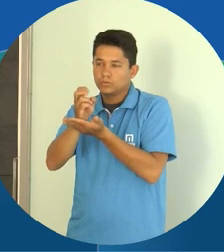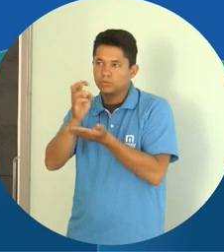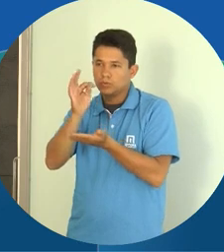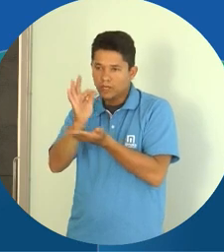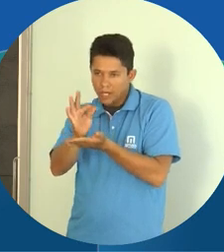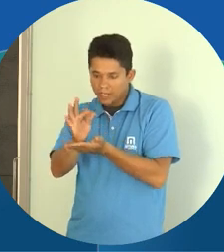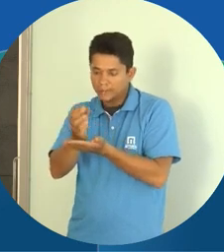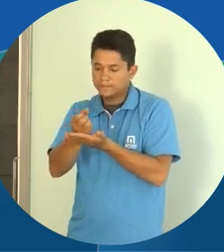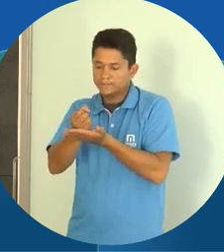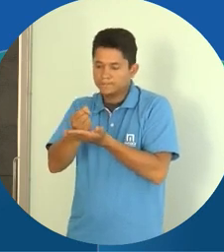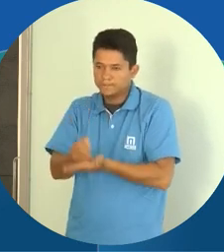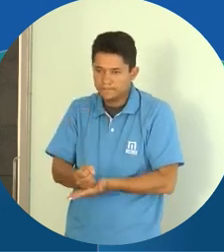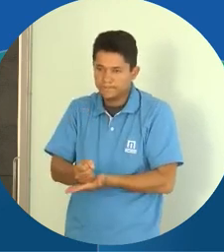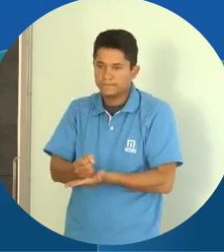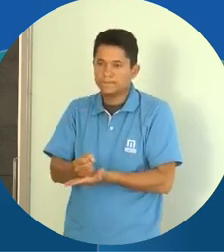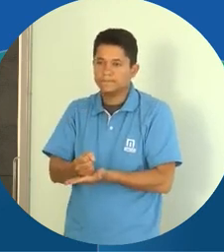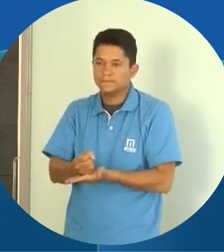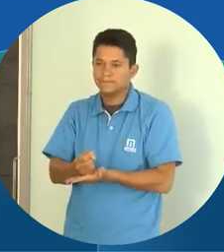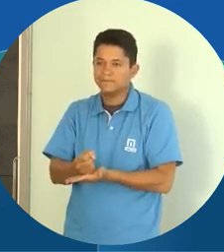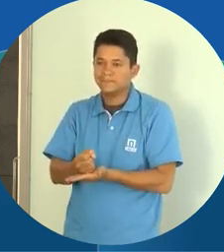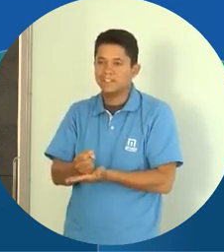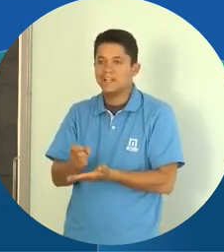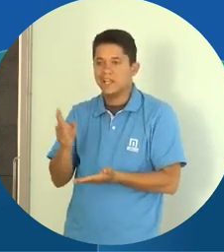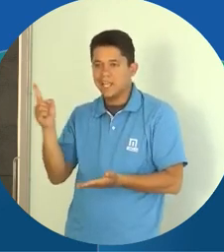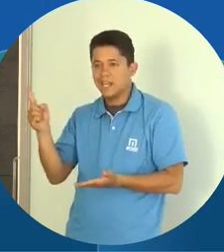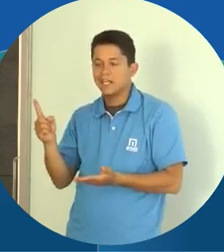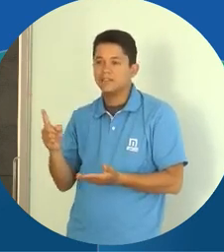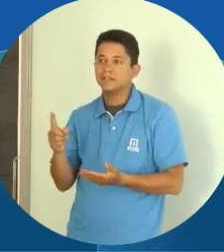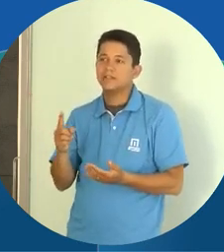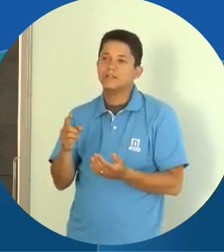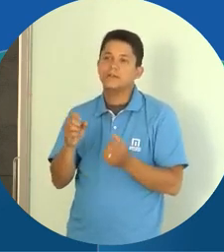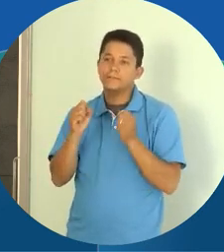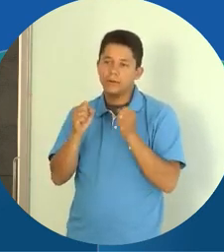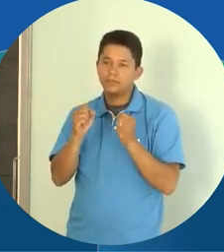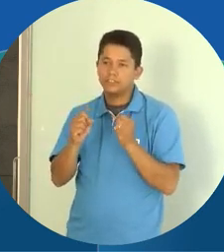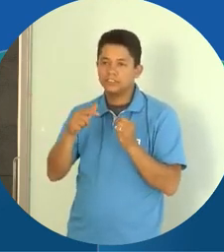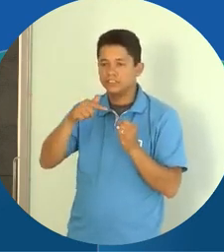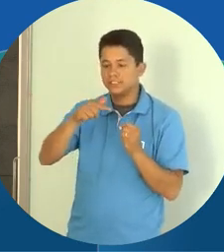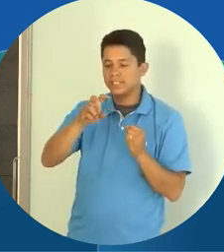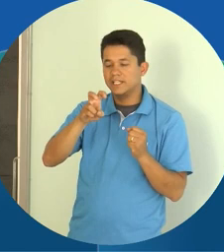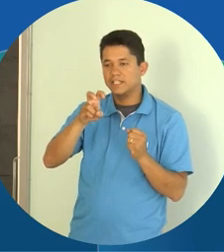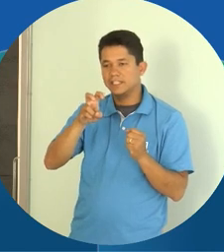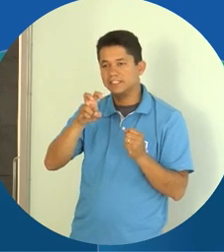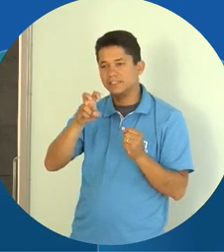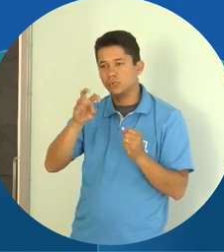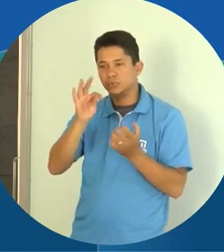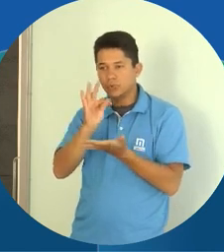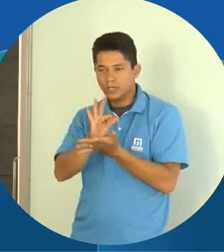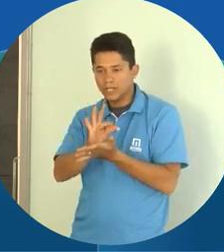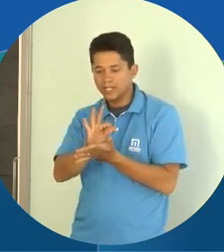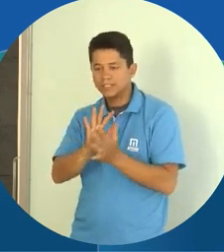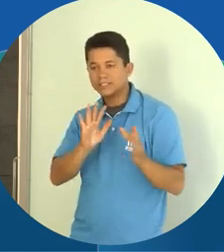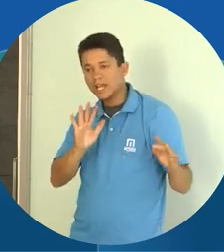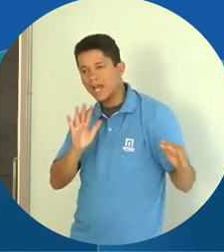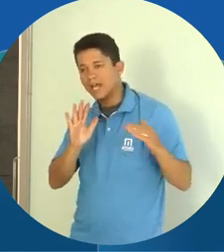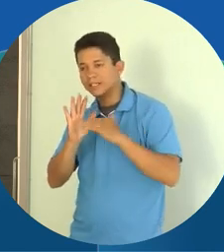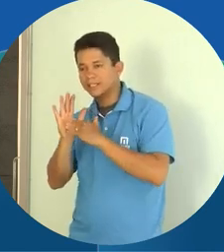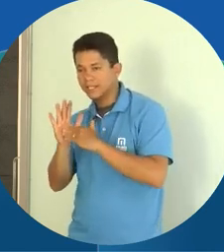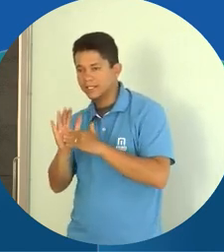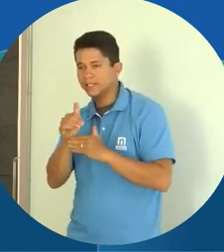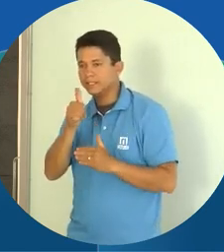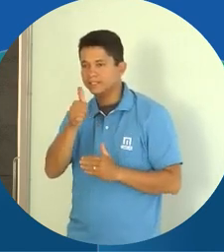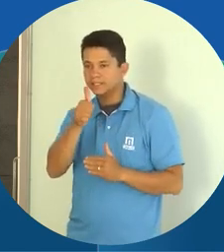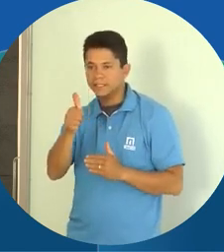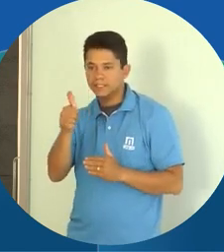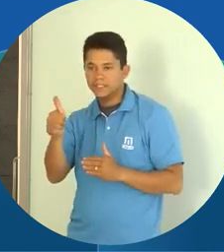até 90 toneladas, podendo ir até 110 toneladas, dependendo do arranjo que a gente faça a distribuição. Nesse